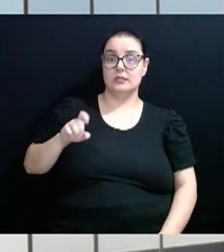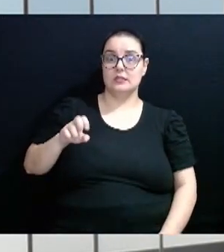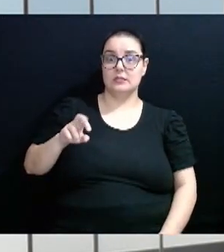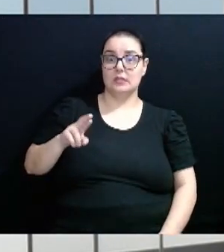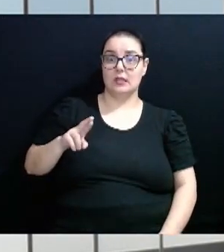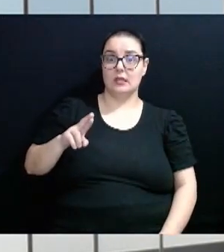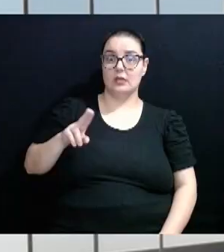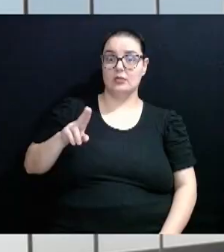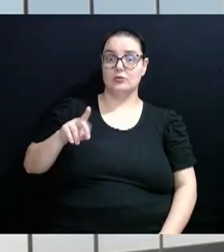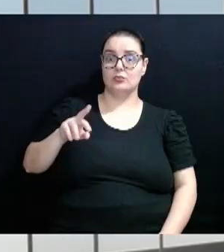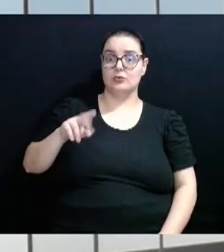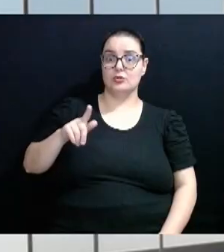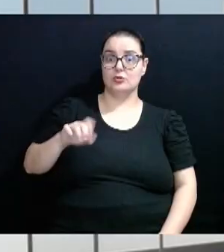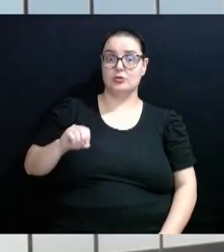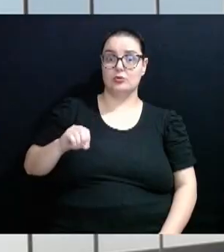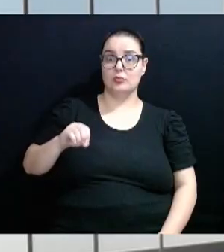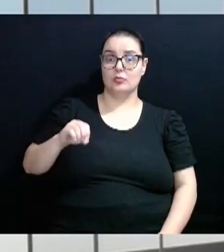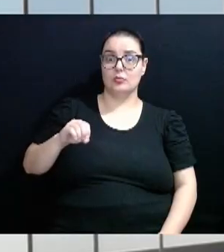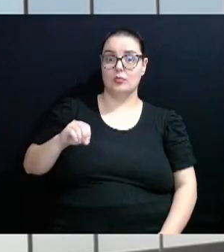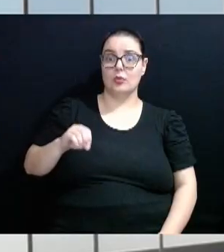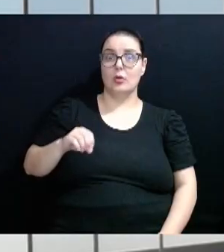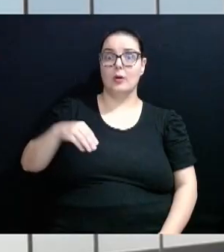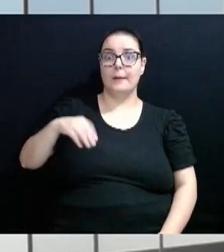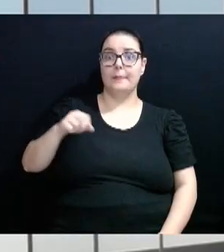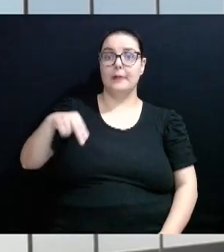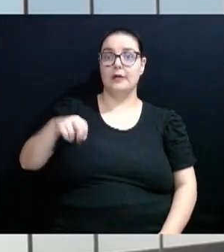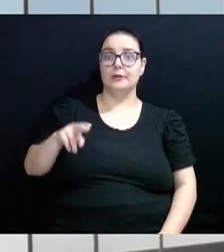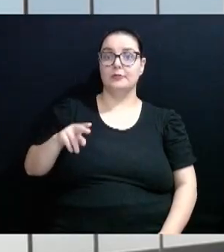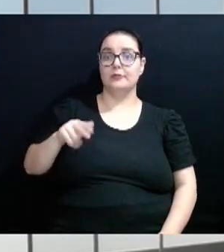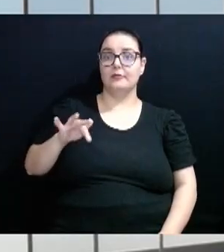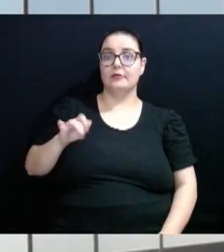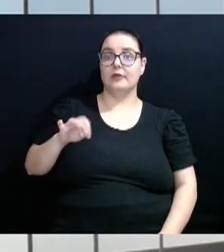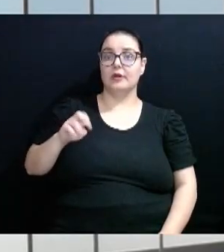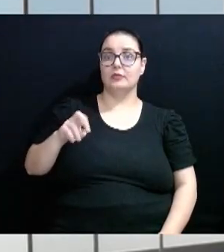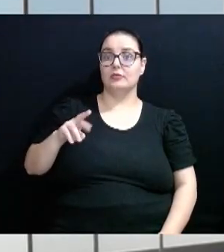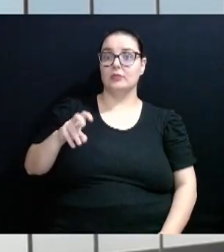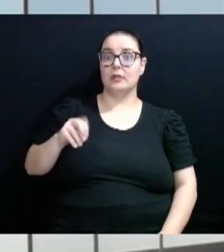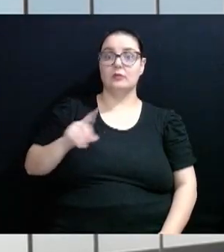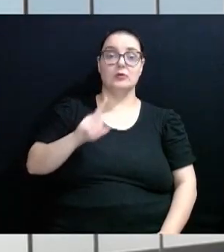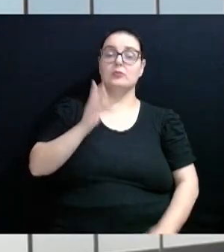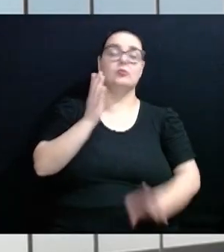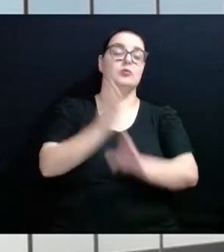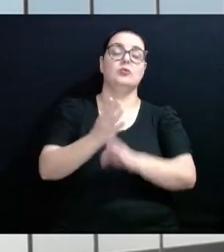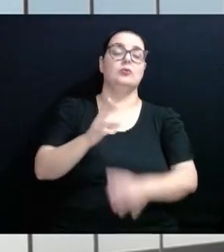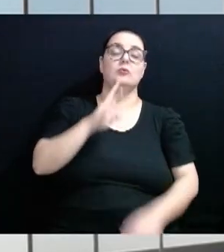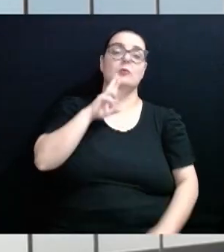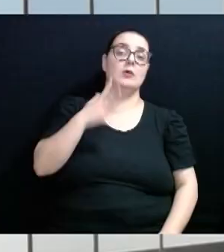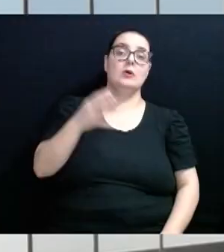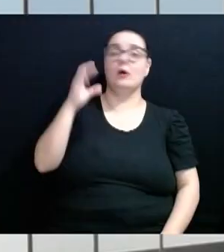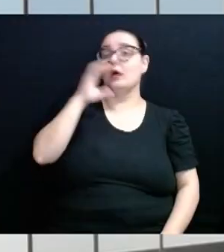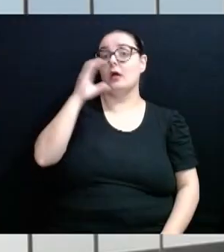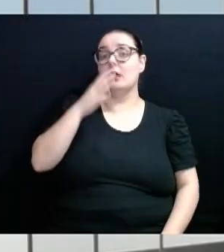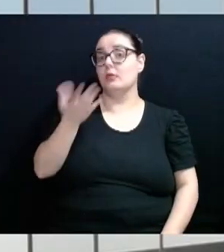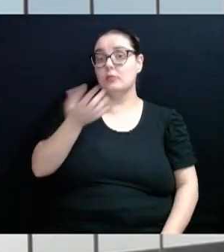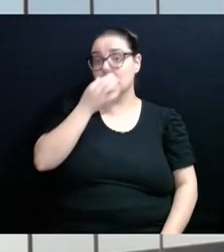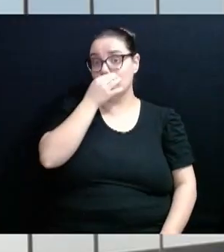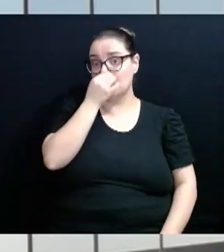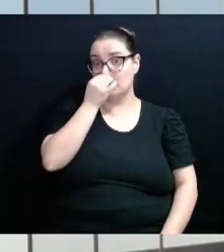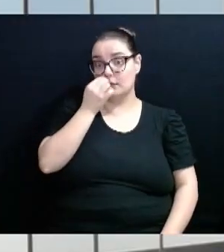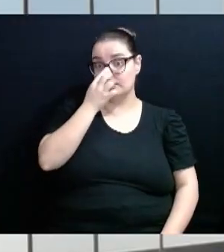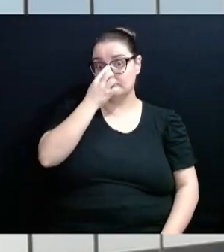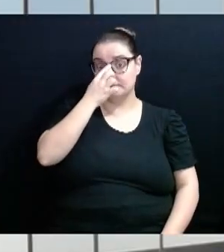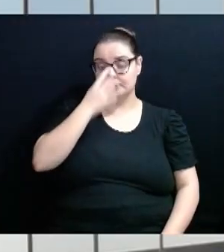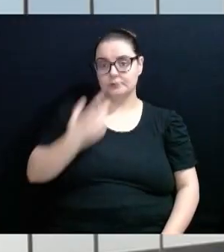né? E a gente não encontra uma alternativa imediata para o que os Estados